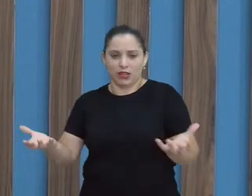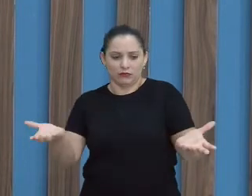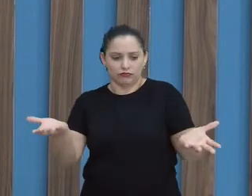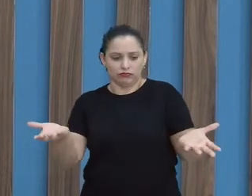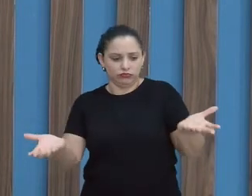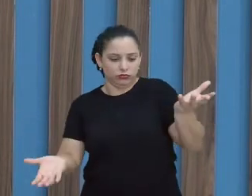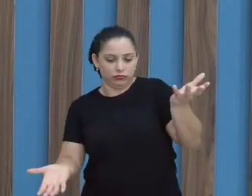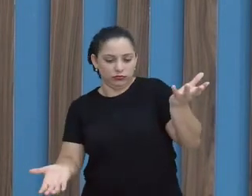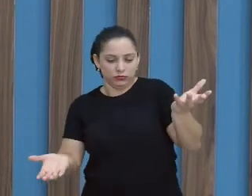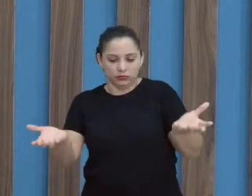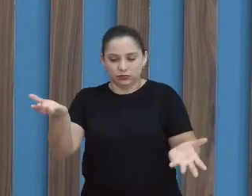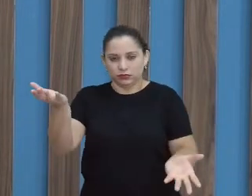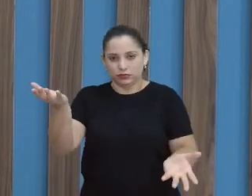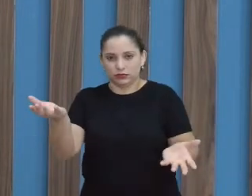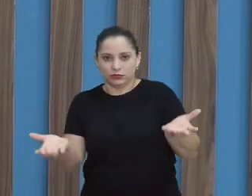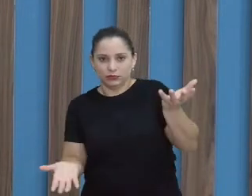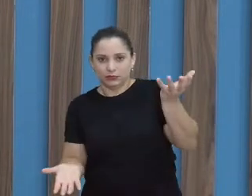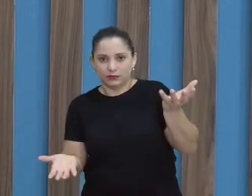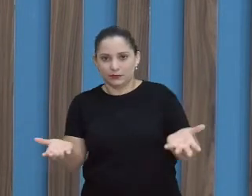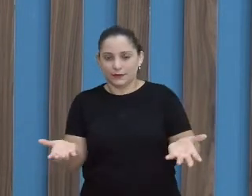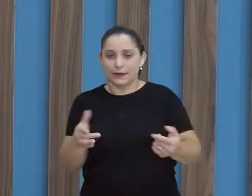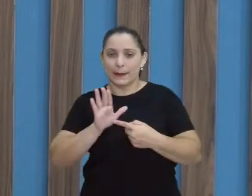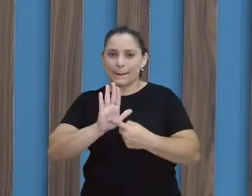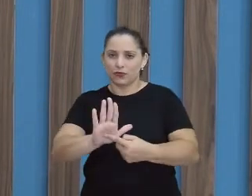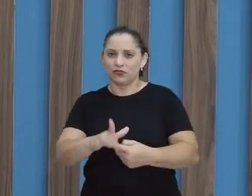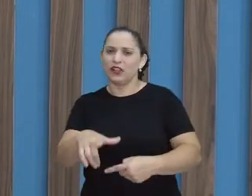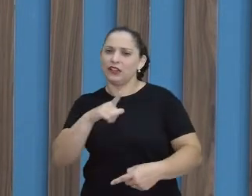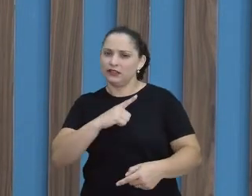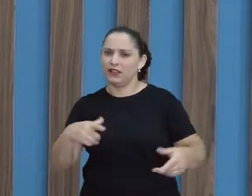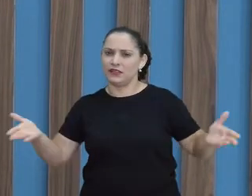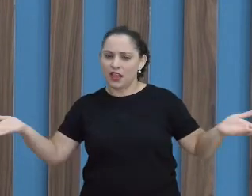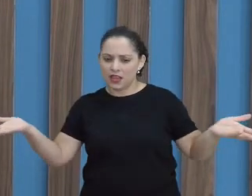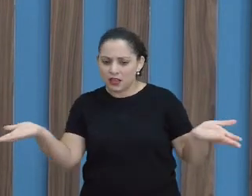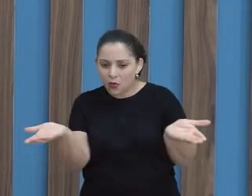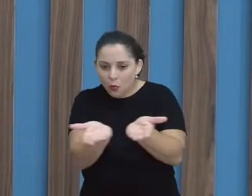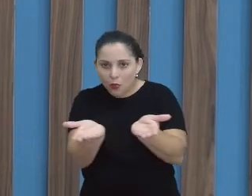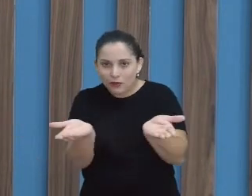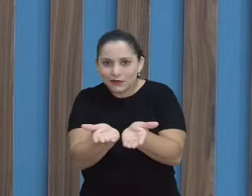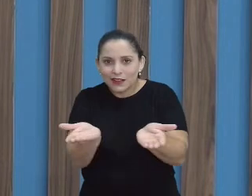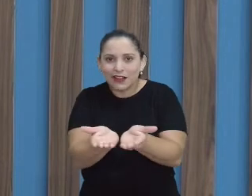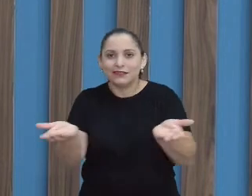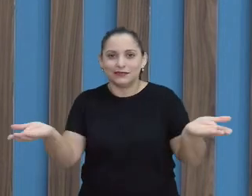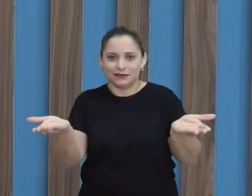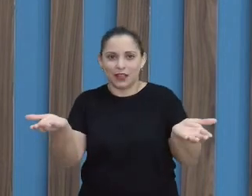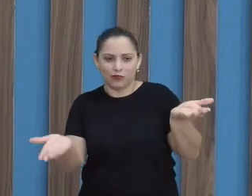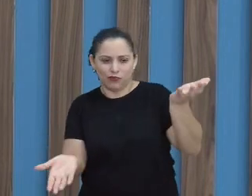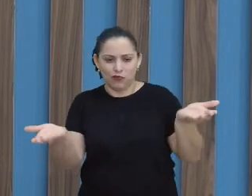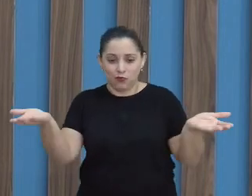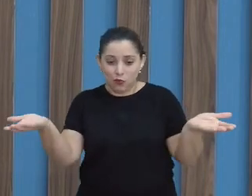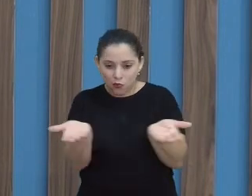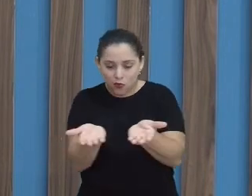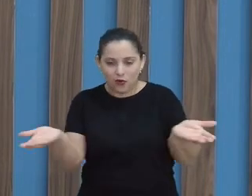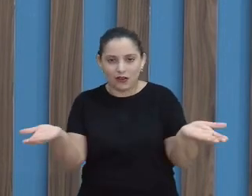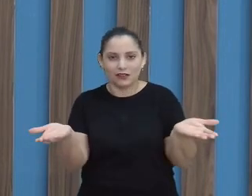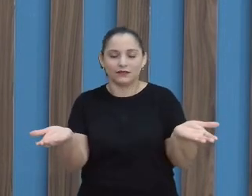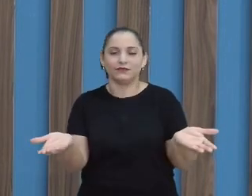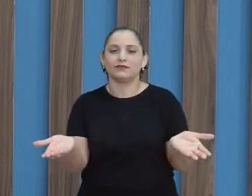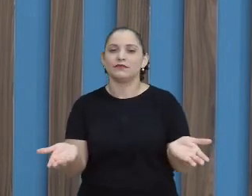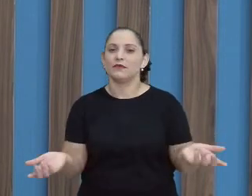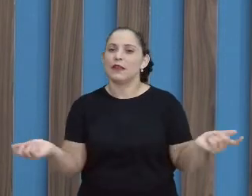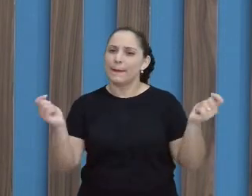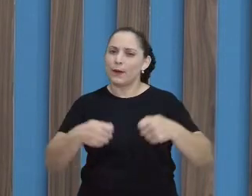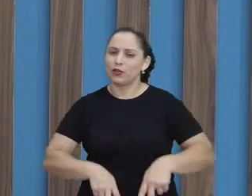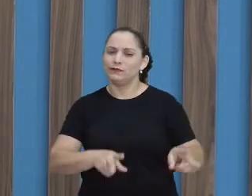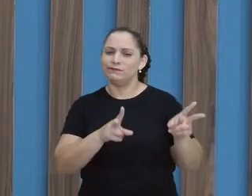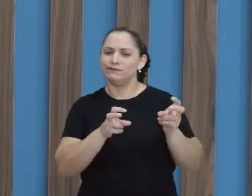mostrando essa ideia aí de igualdade e de equivalência, né? Eu acho que você pode não ver